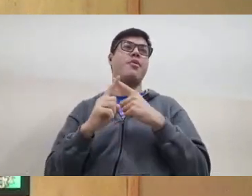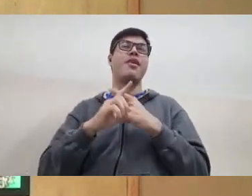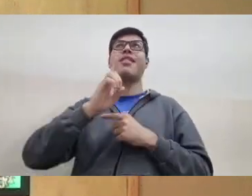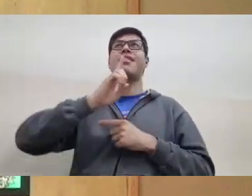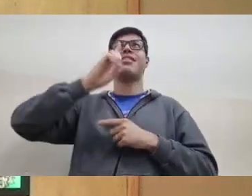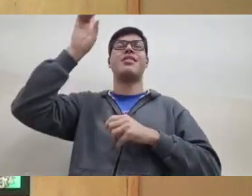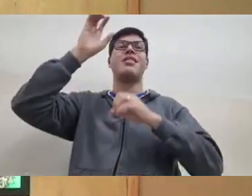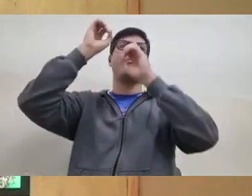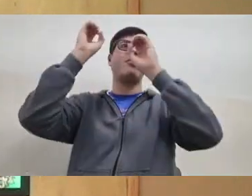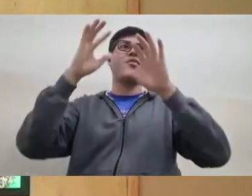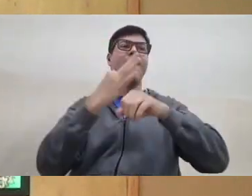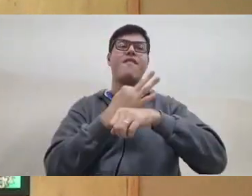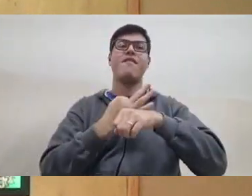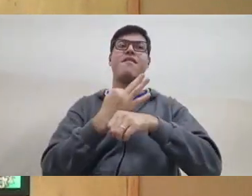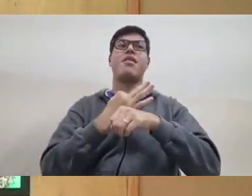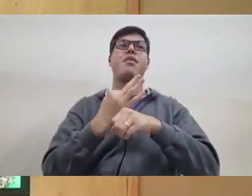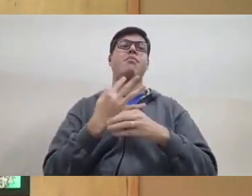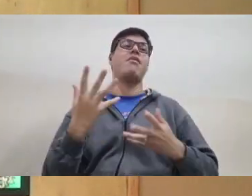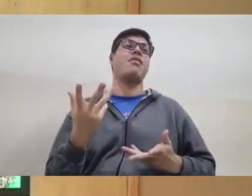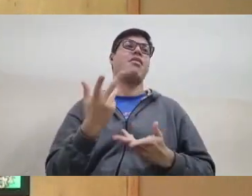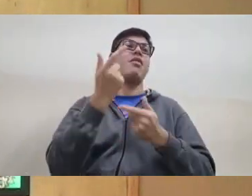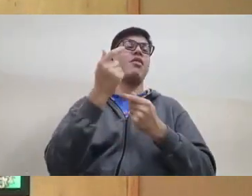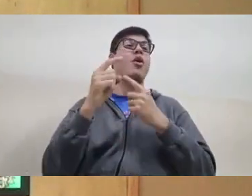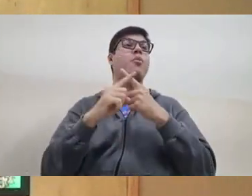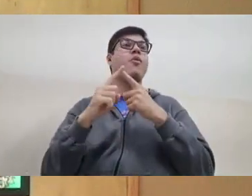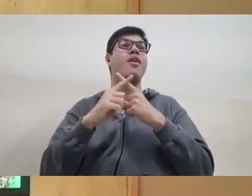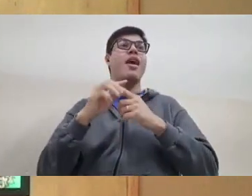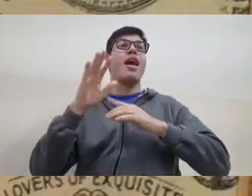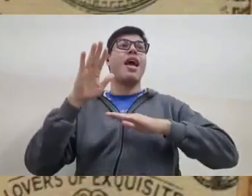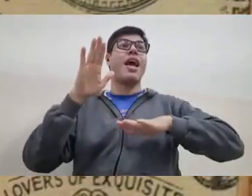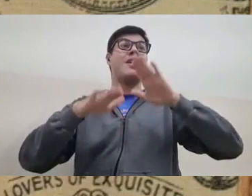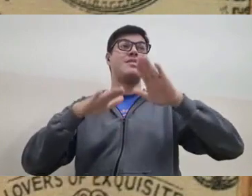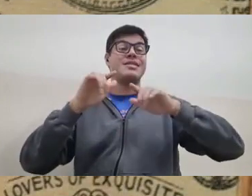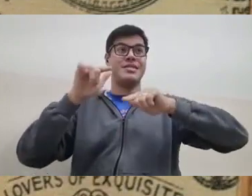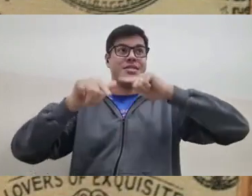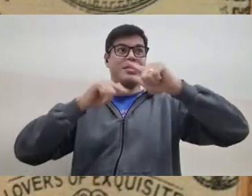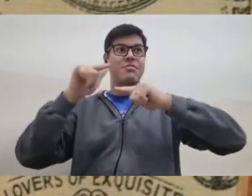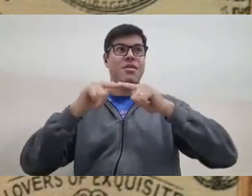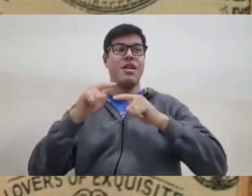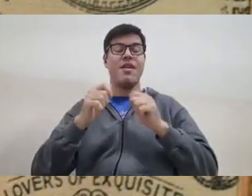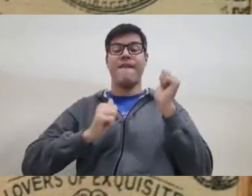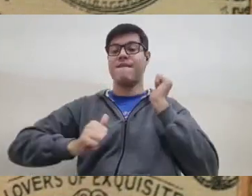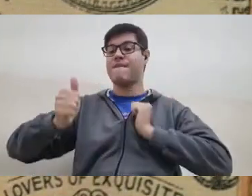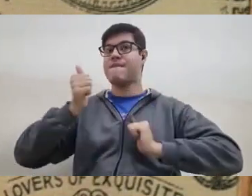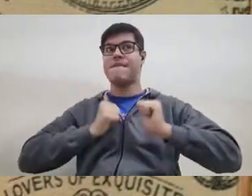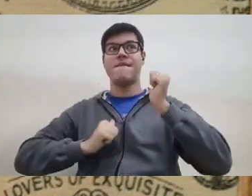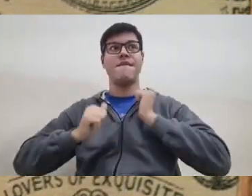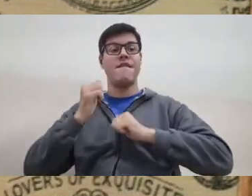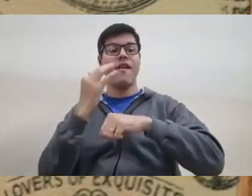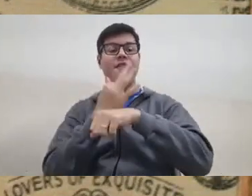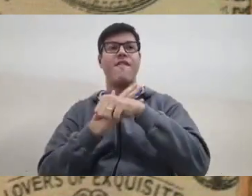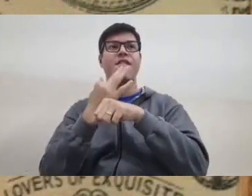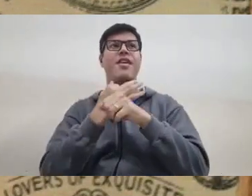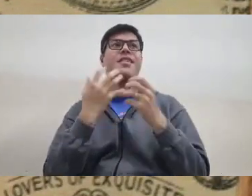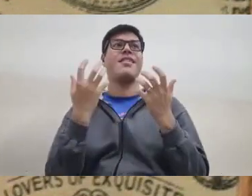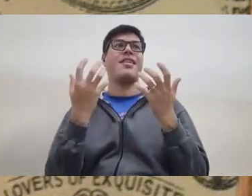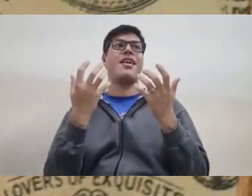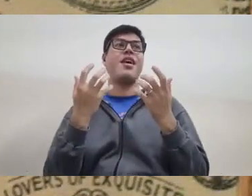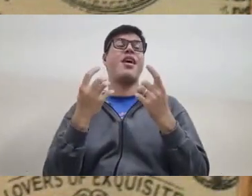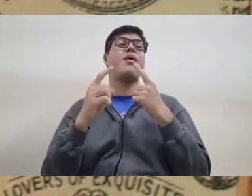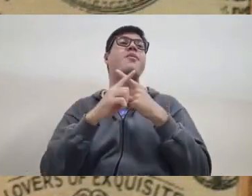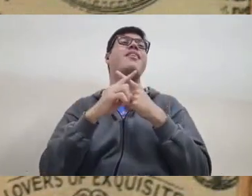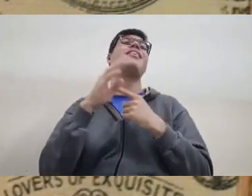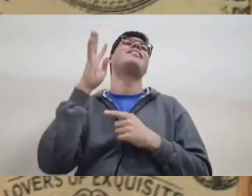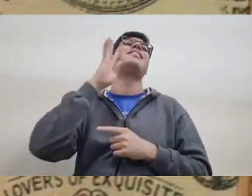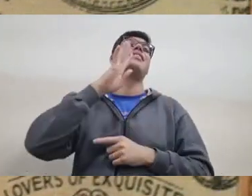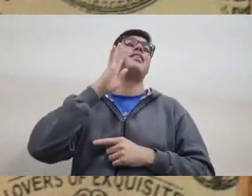coisa Divina cara você tá trabalhando se eu falo você fica na expectativa da fera chegar e é